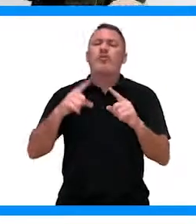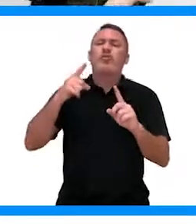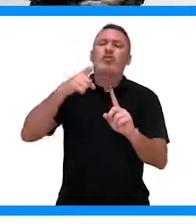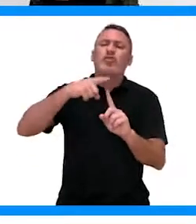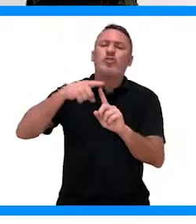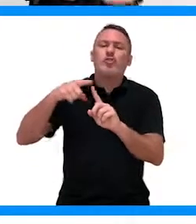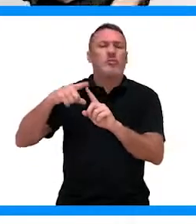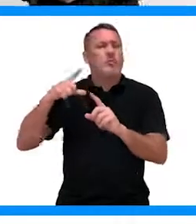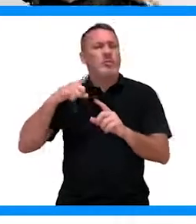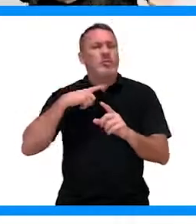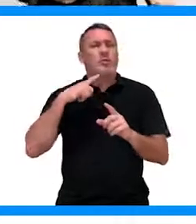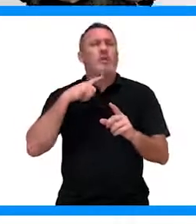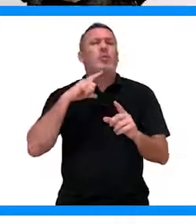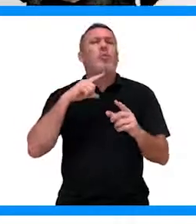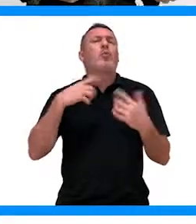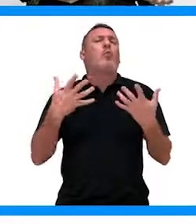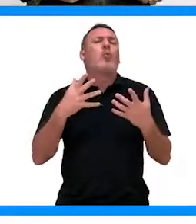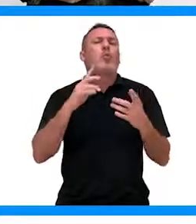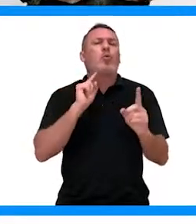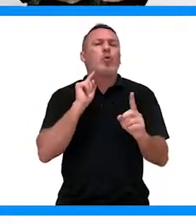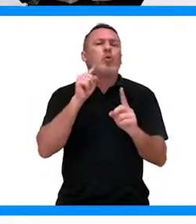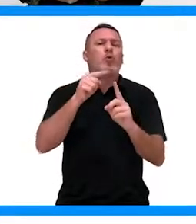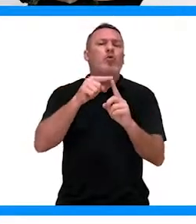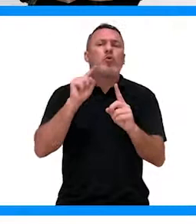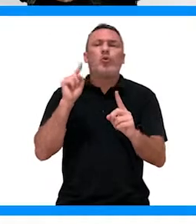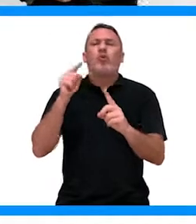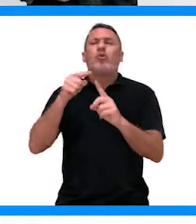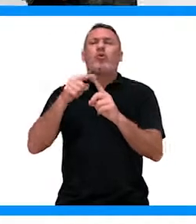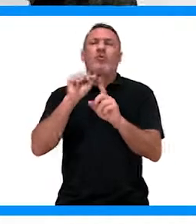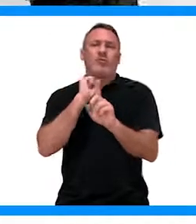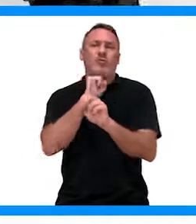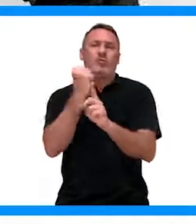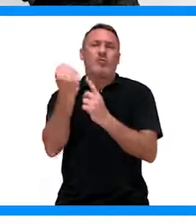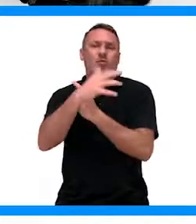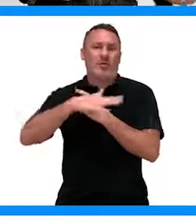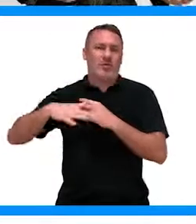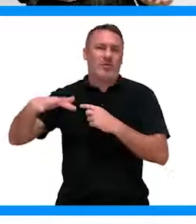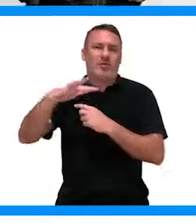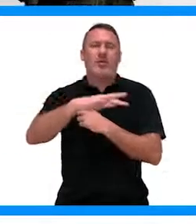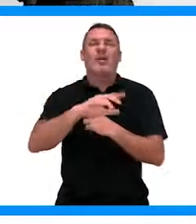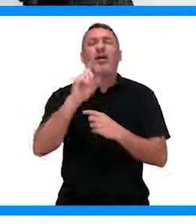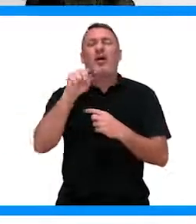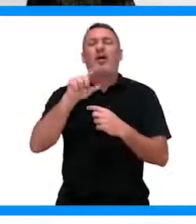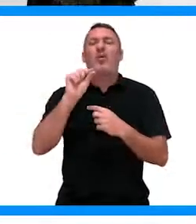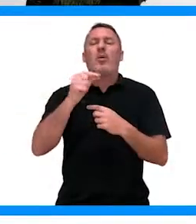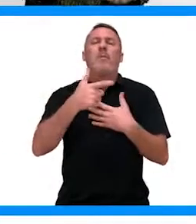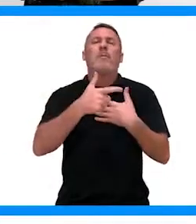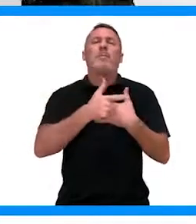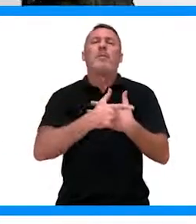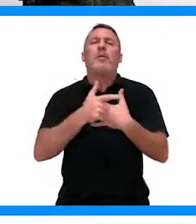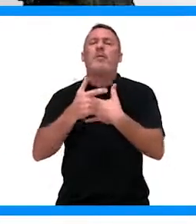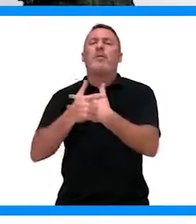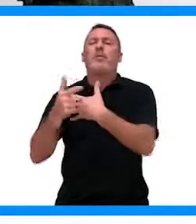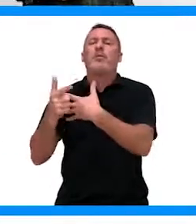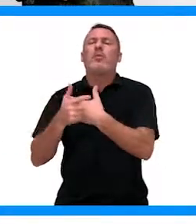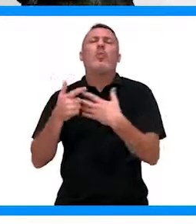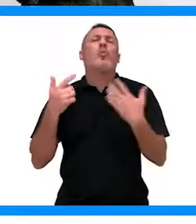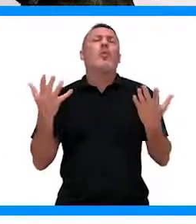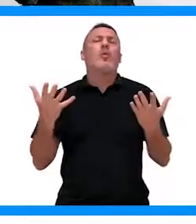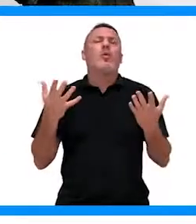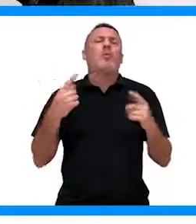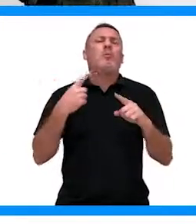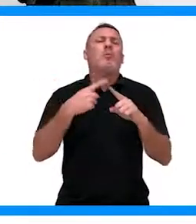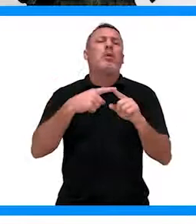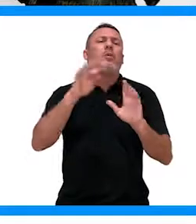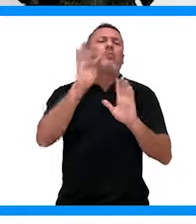uma abordagem, tem uma função na sociedade. Ele tem um papel e é isso que a gente vai descobrir hoje, né? O que os gêneros